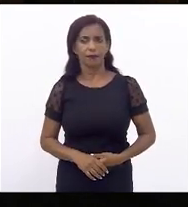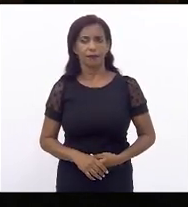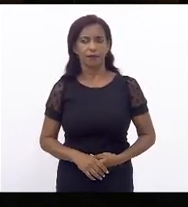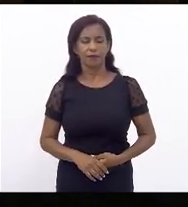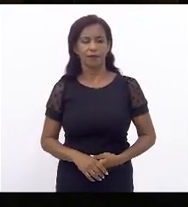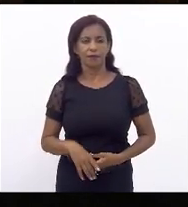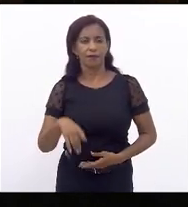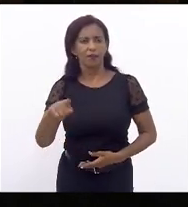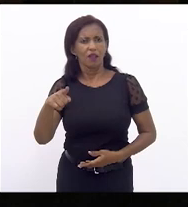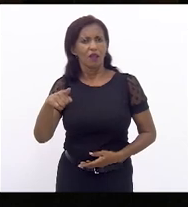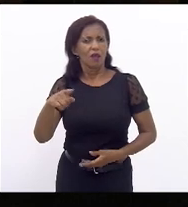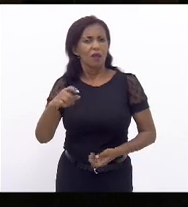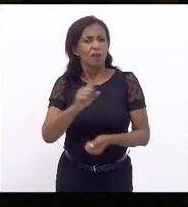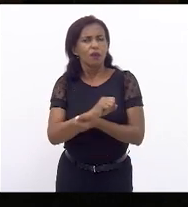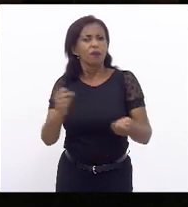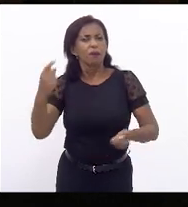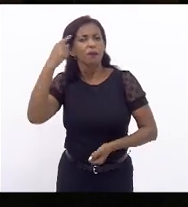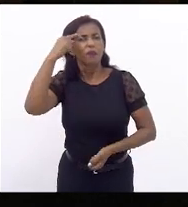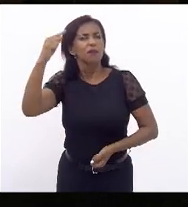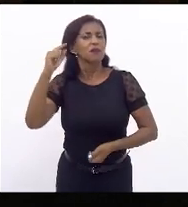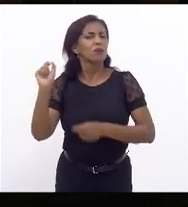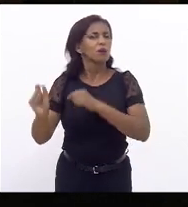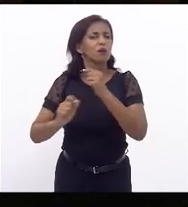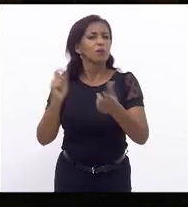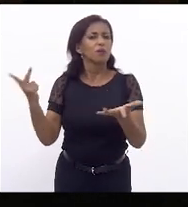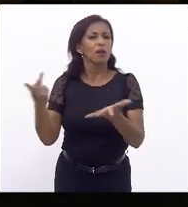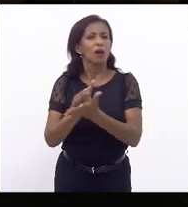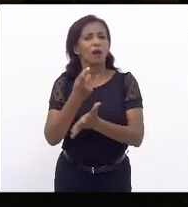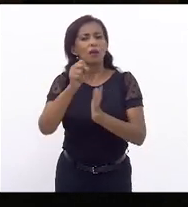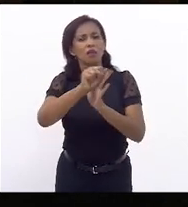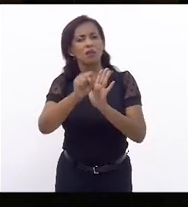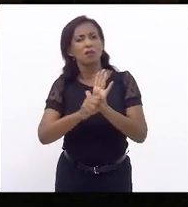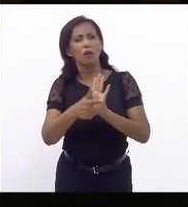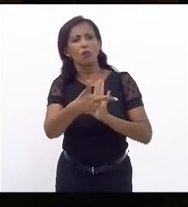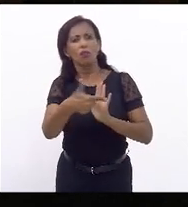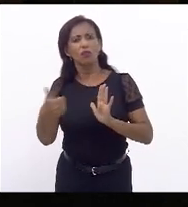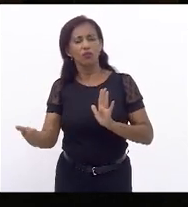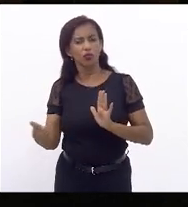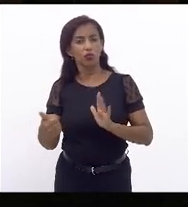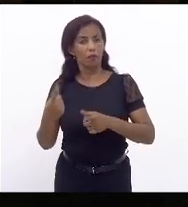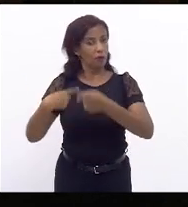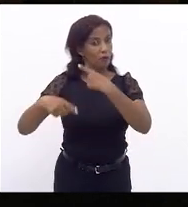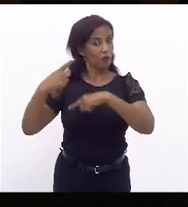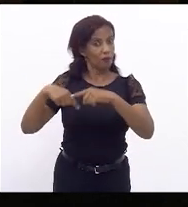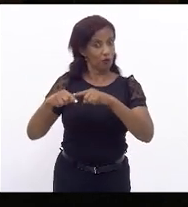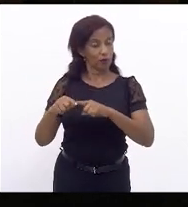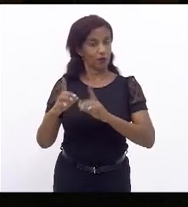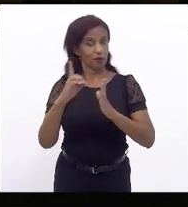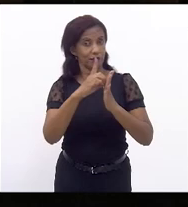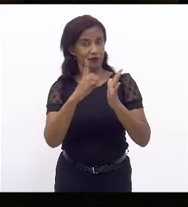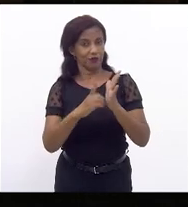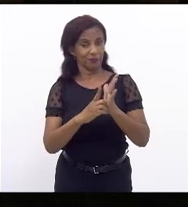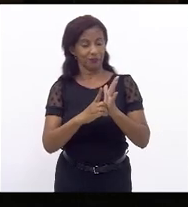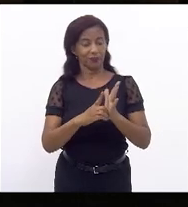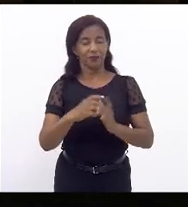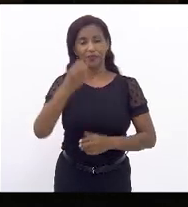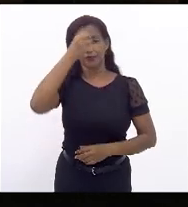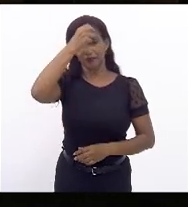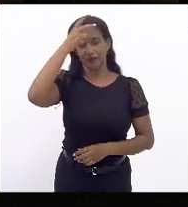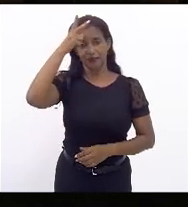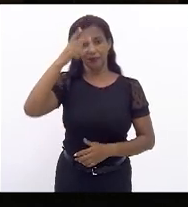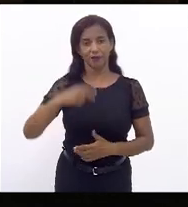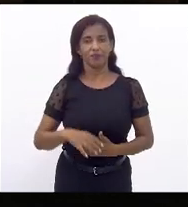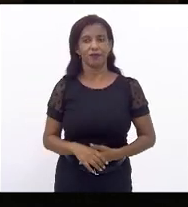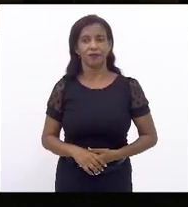É impensável o que está acontecendo em pleno século XXI. Mas voltando para os decretos do senhor Eduardo Paes.